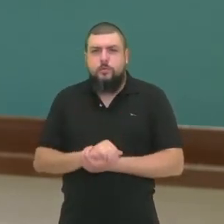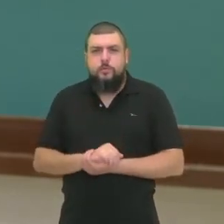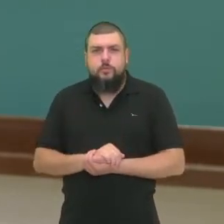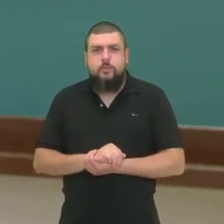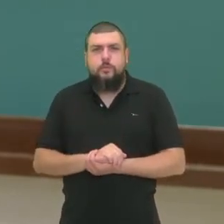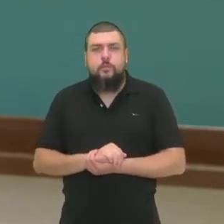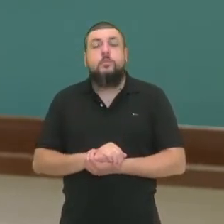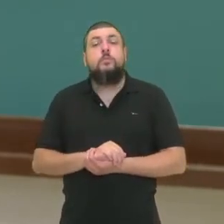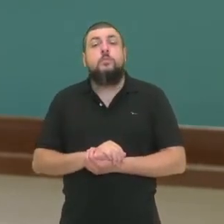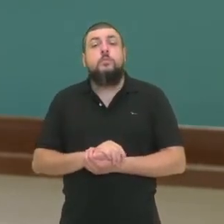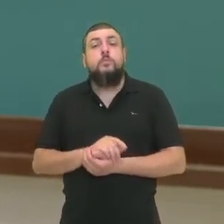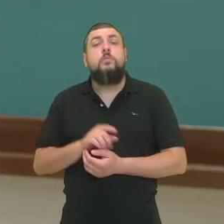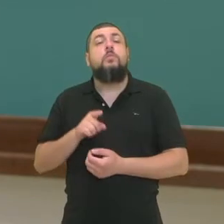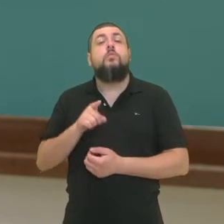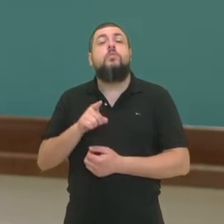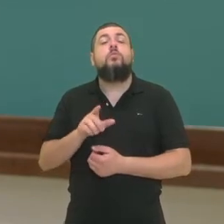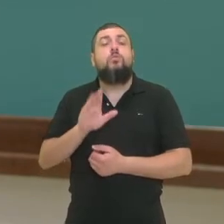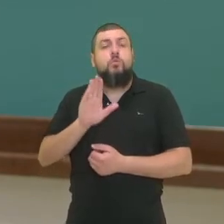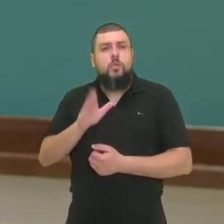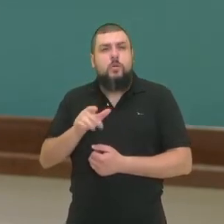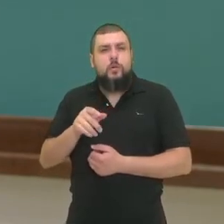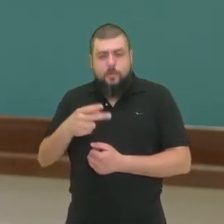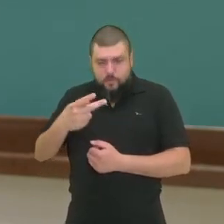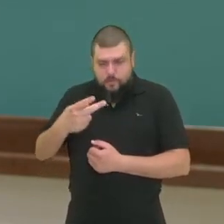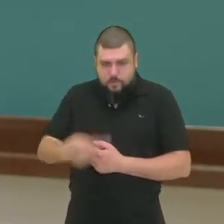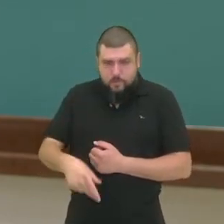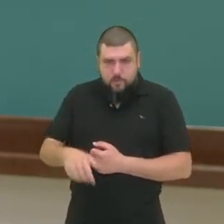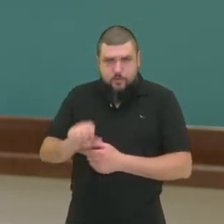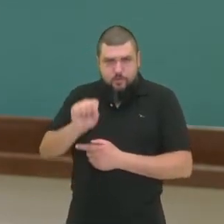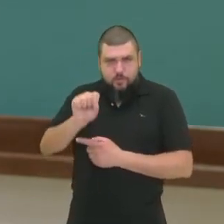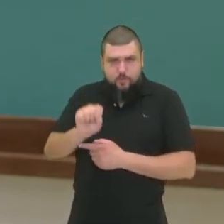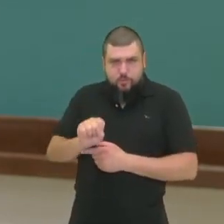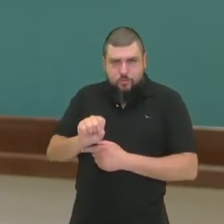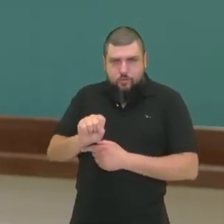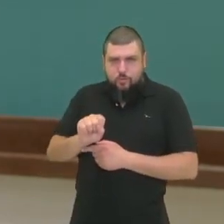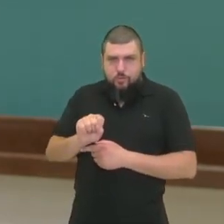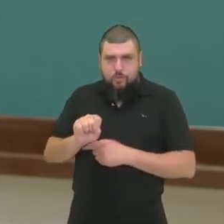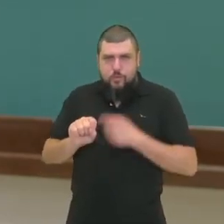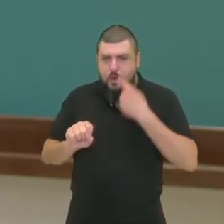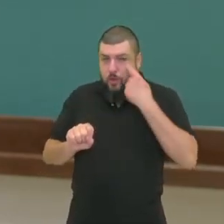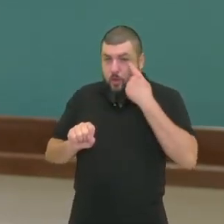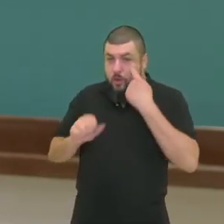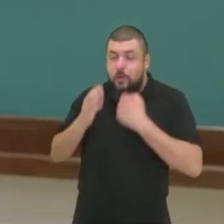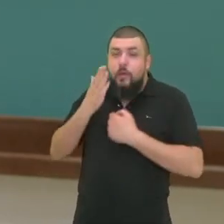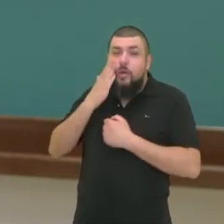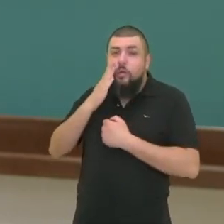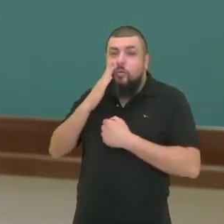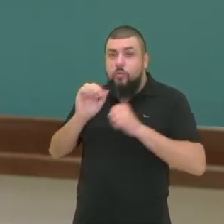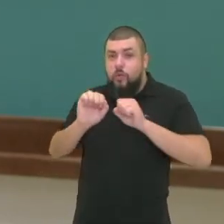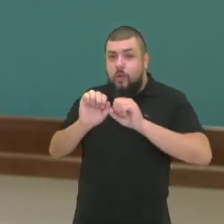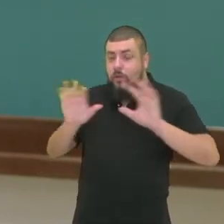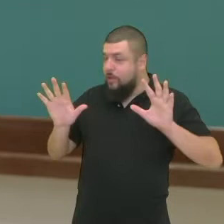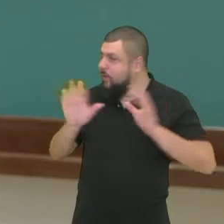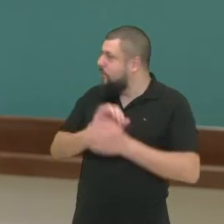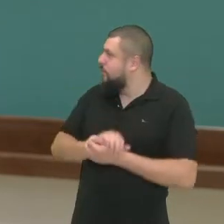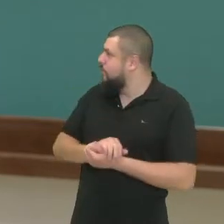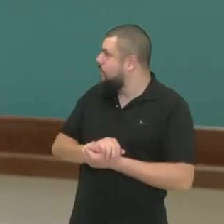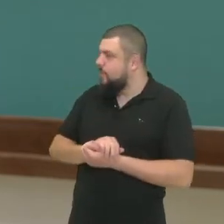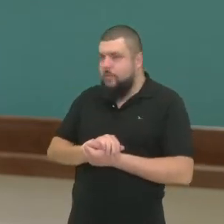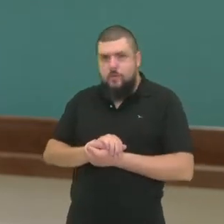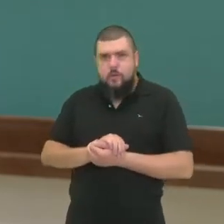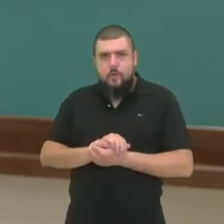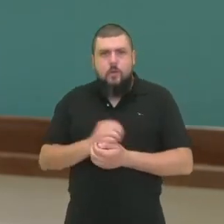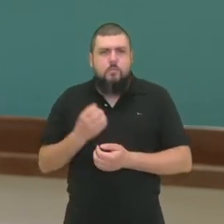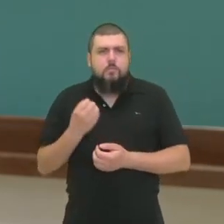Alguma vez você já saiu aqui da região sul? Aqui, ó, dessa parte em azul claro? Já viajou?